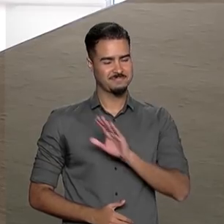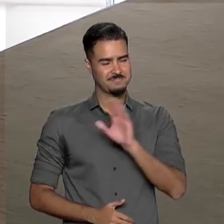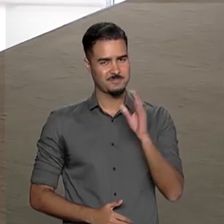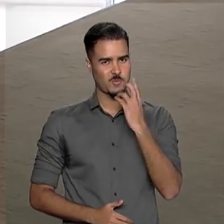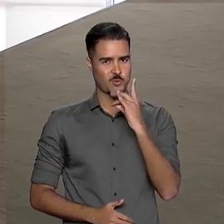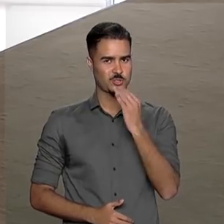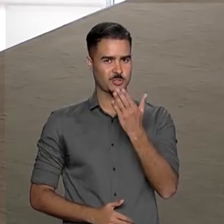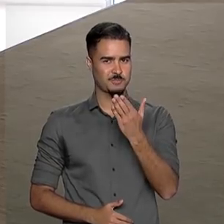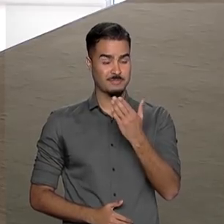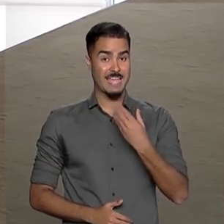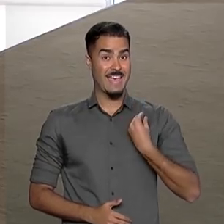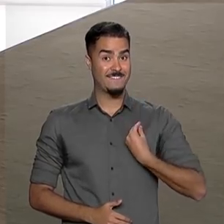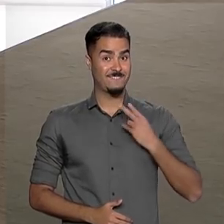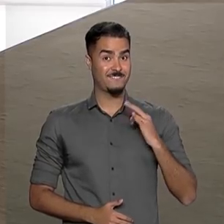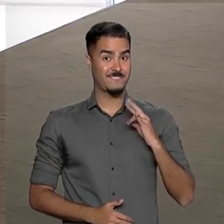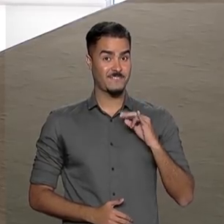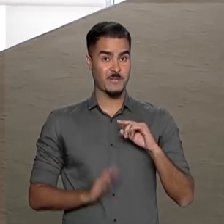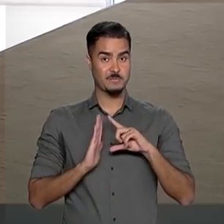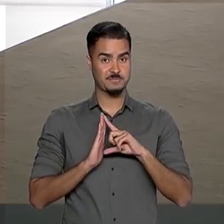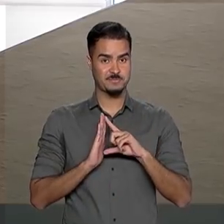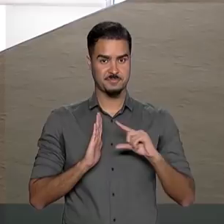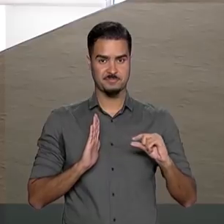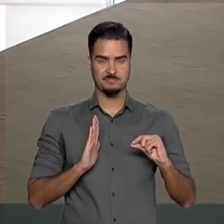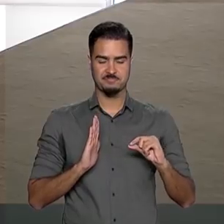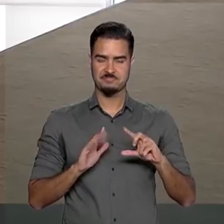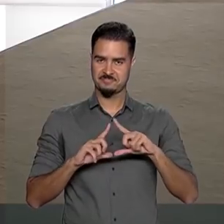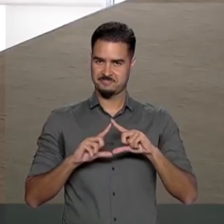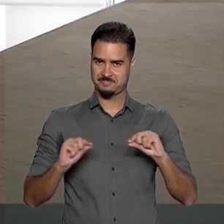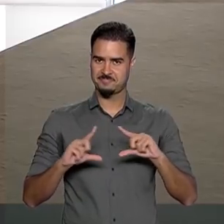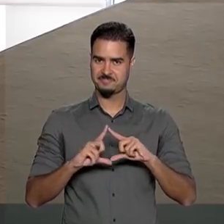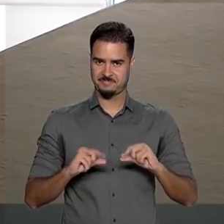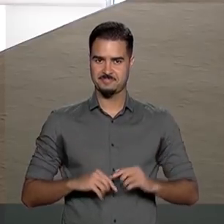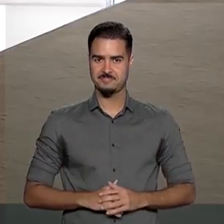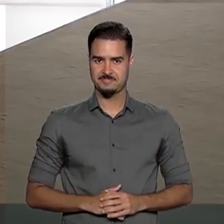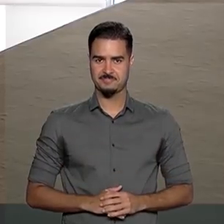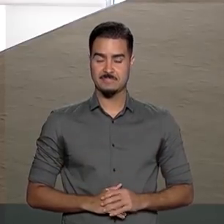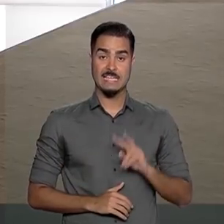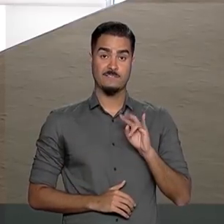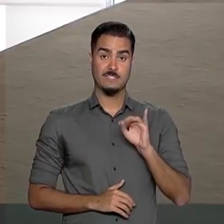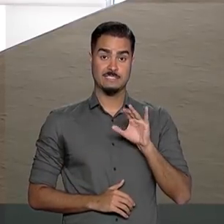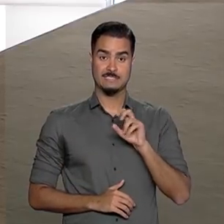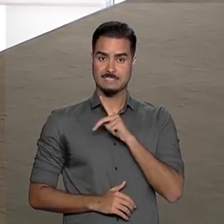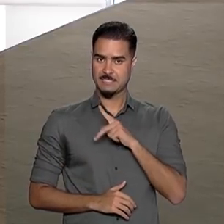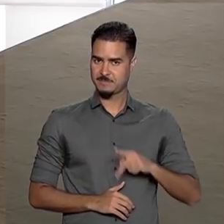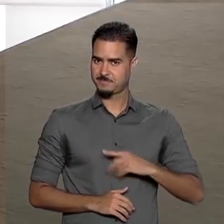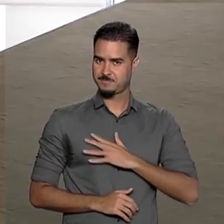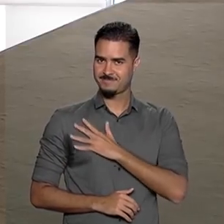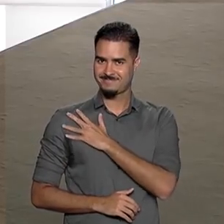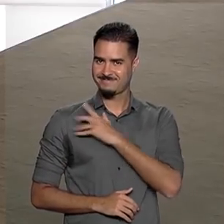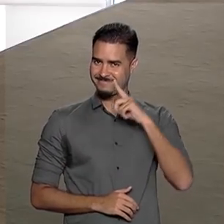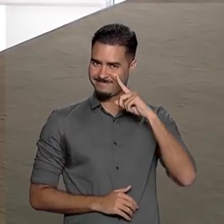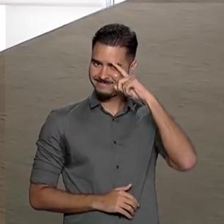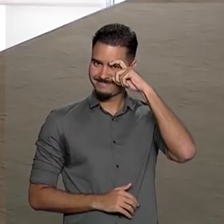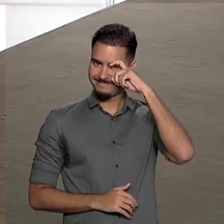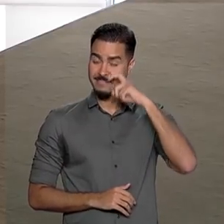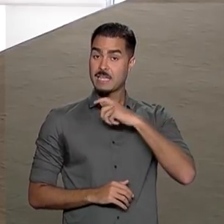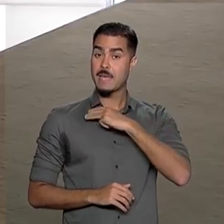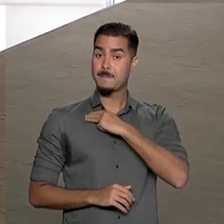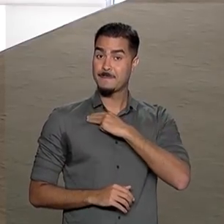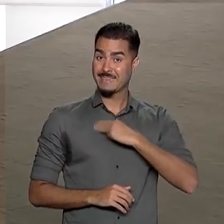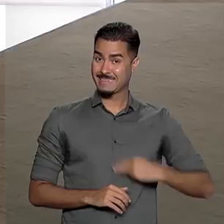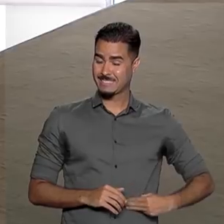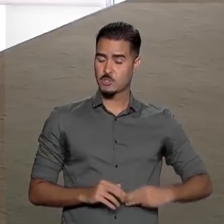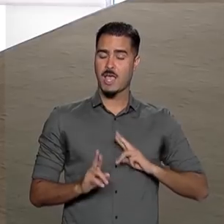Olá bom dia falamos ao vivo do Palácio do Planalto em Brasília o vice-presidente da República Milton Morão e o Ministro das